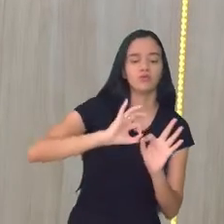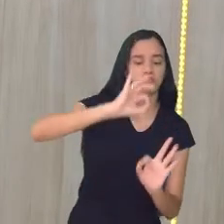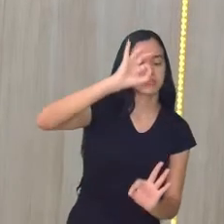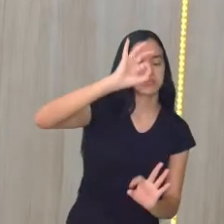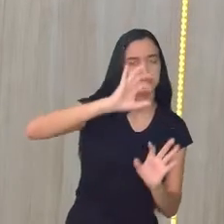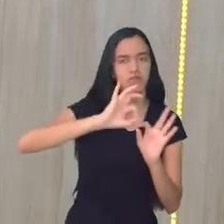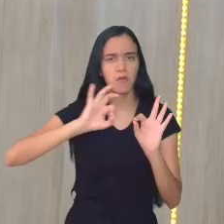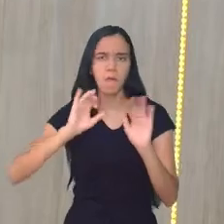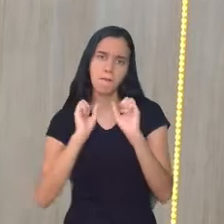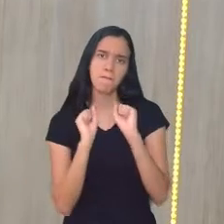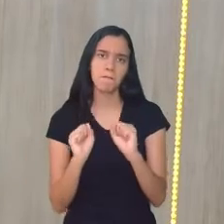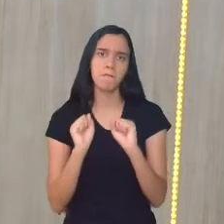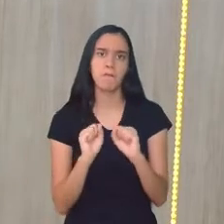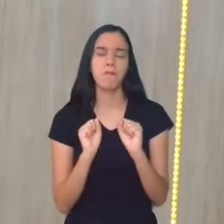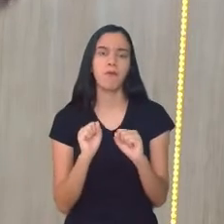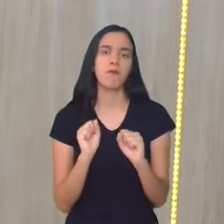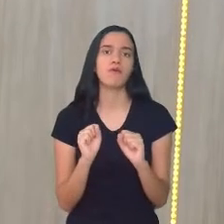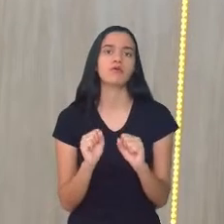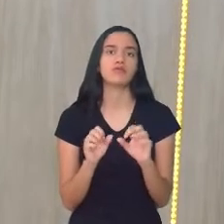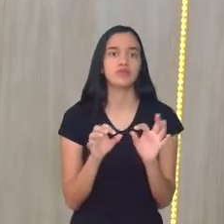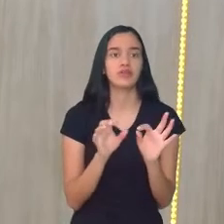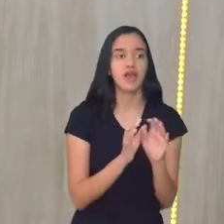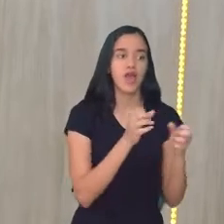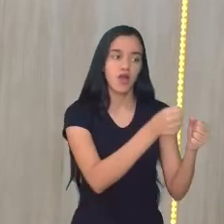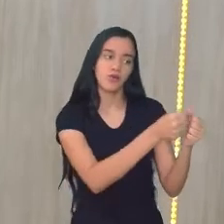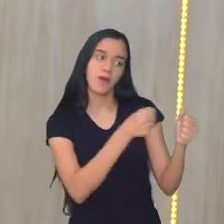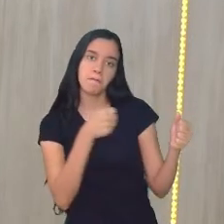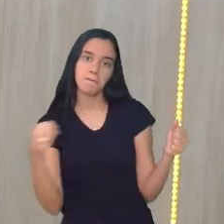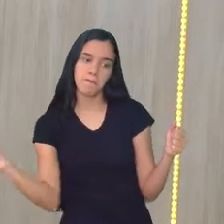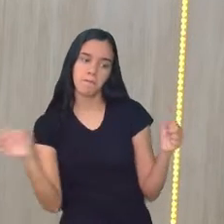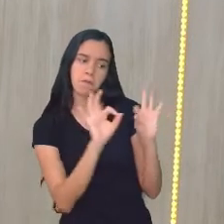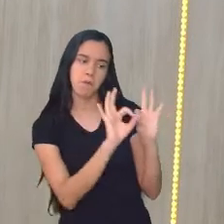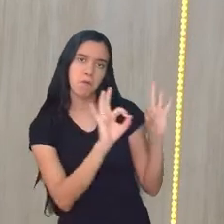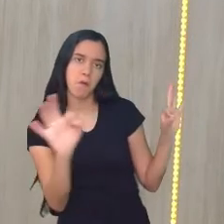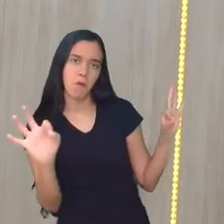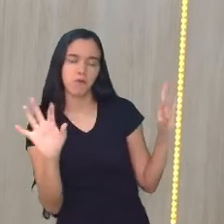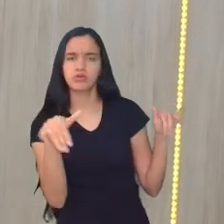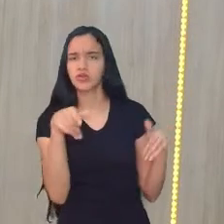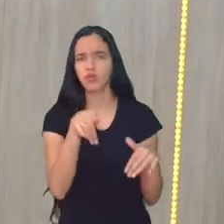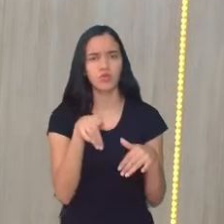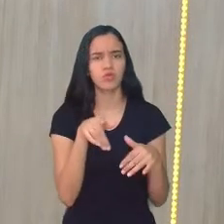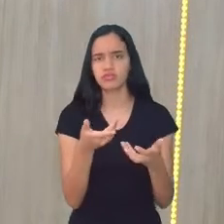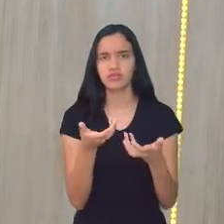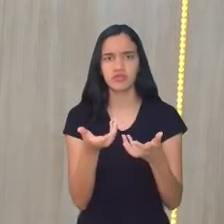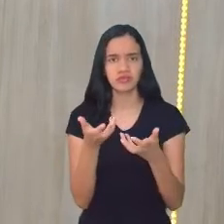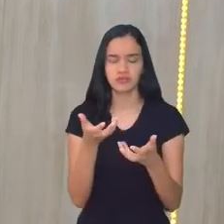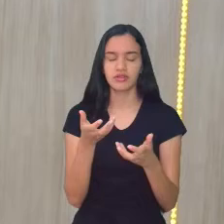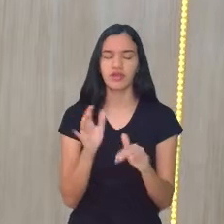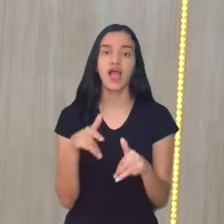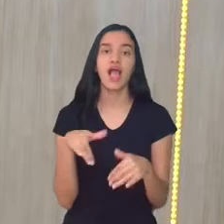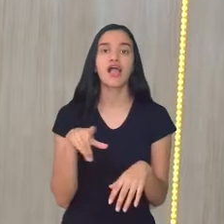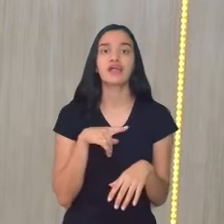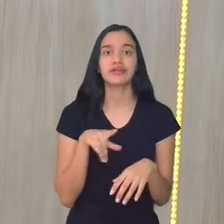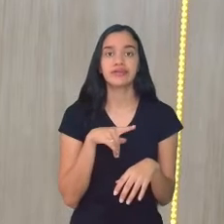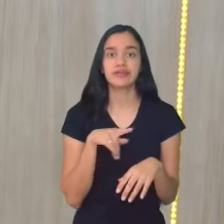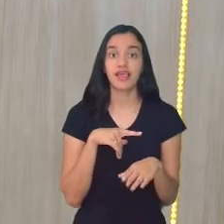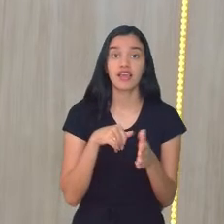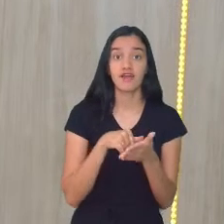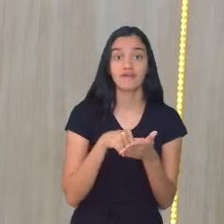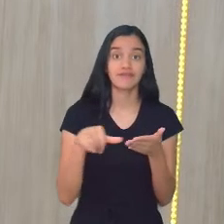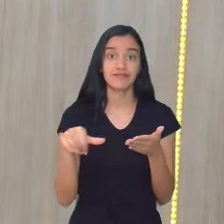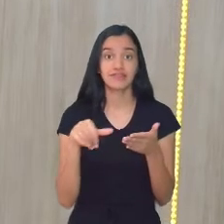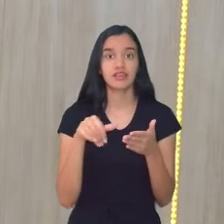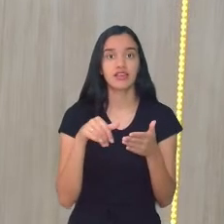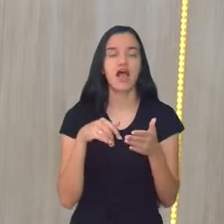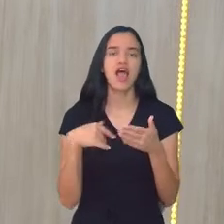Aqui você pode medir tanto a porta, tanto o que você quiser. Tem aquela fita métrica, né, métrica que é